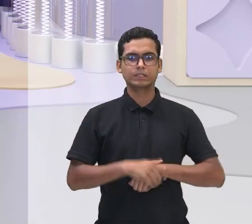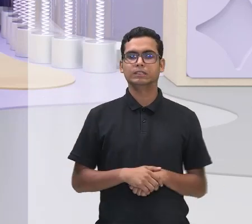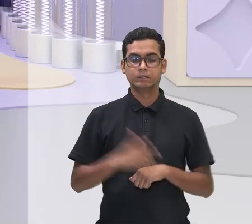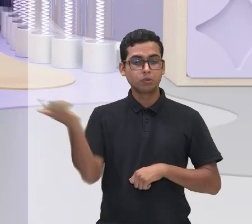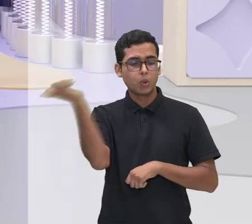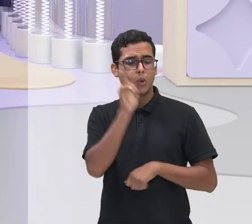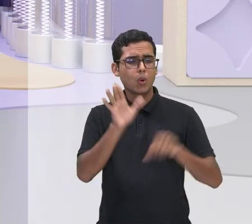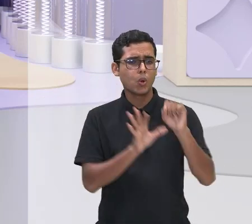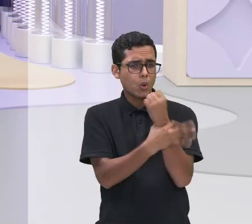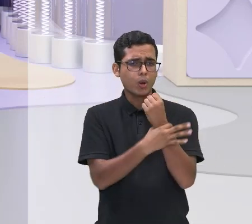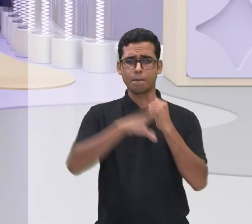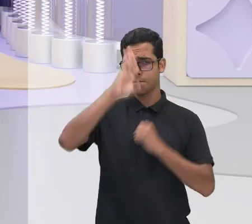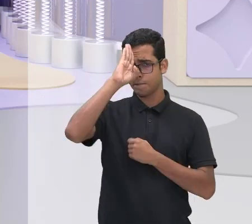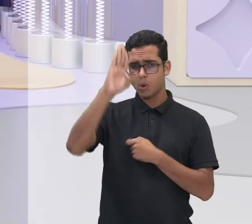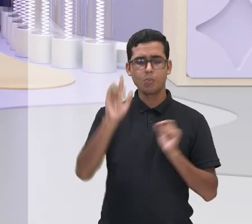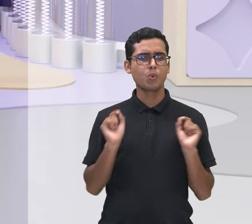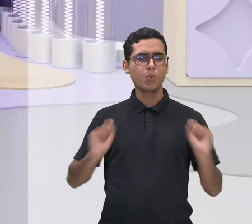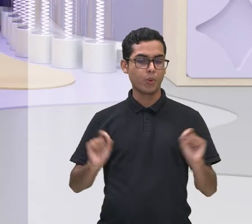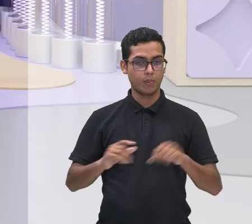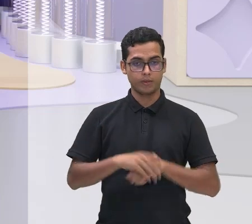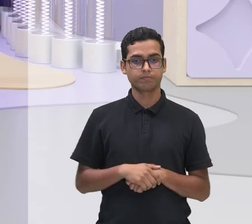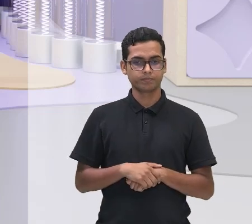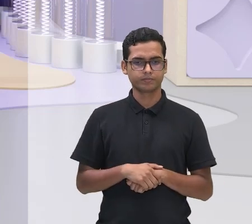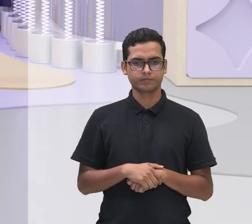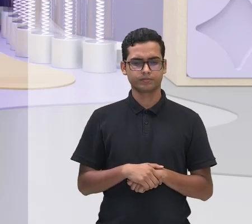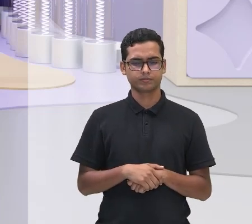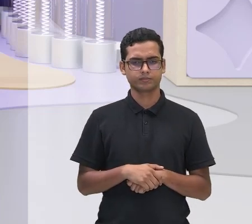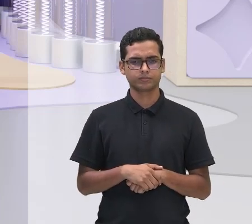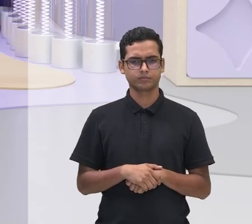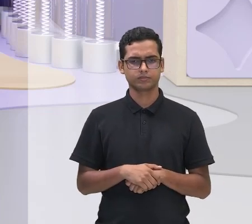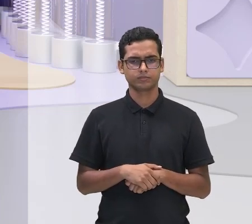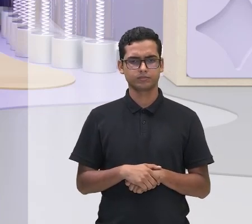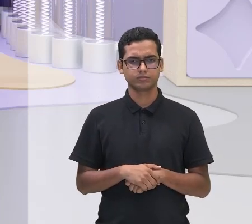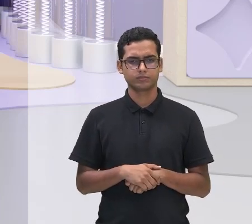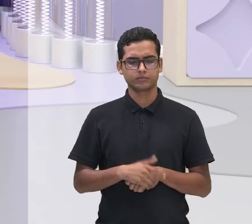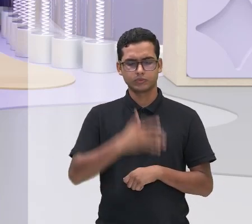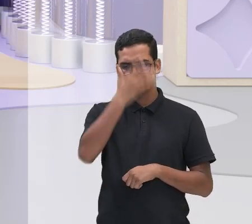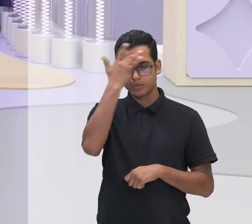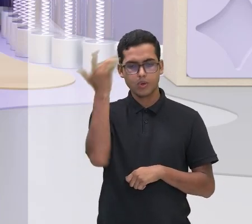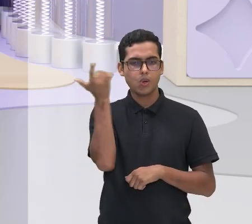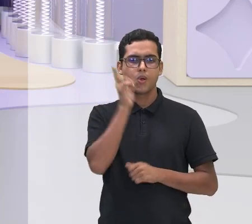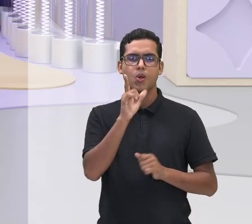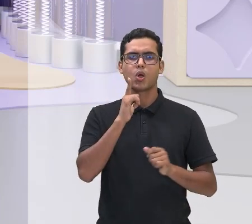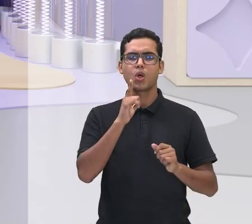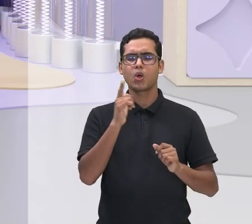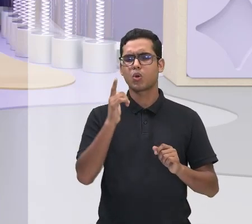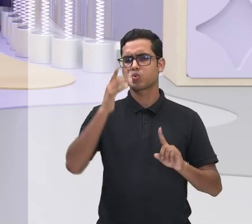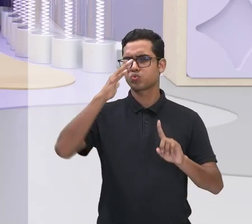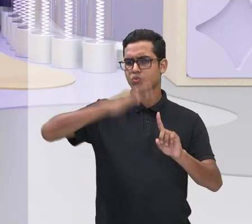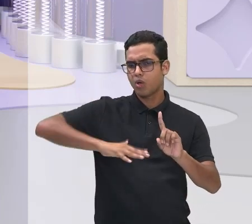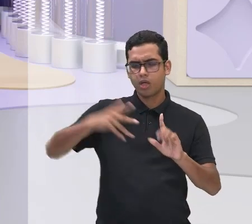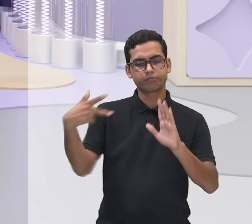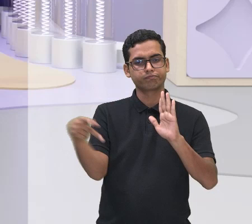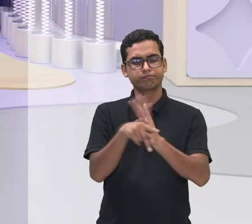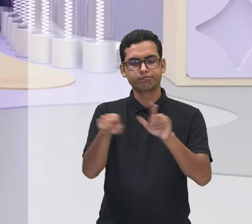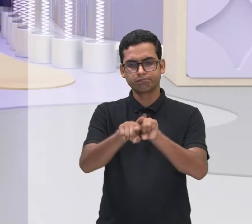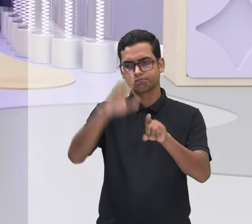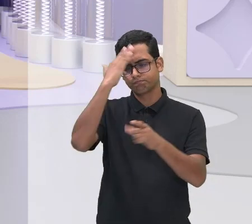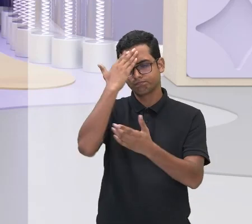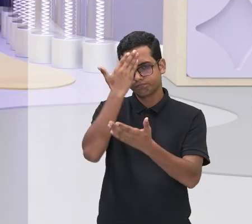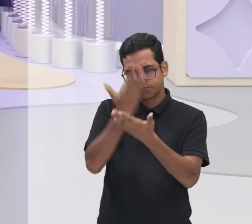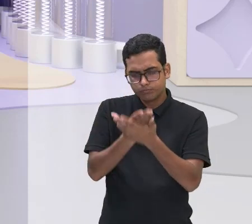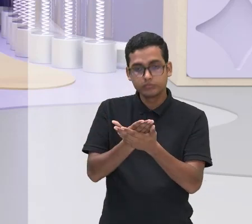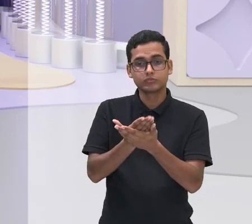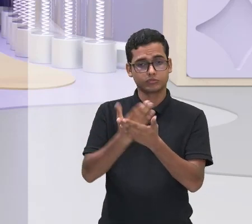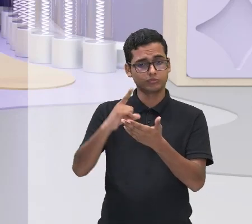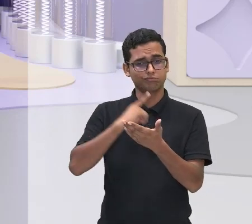que, diante de toda essa liberdade de culto, de expressão religiosa, de crença, também